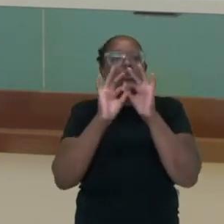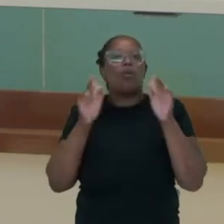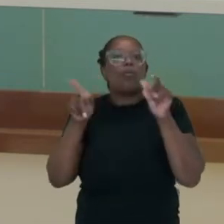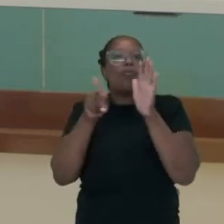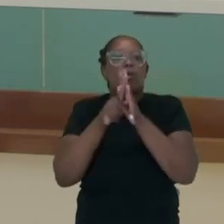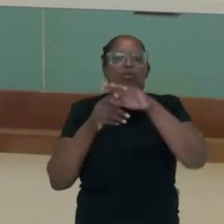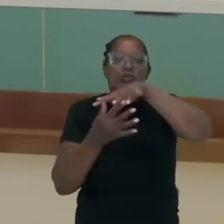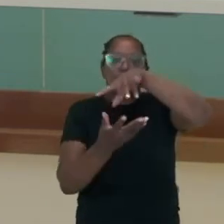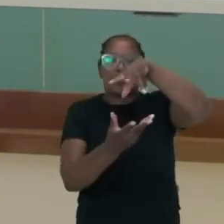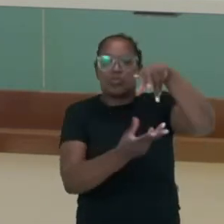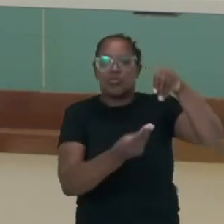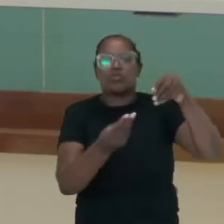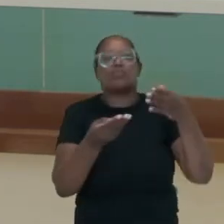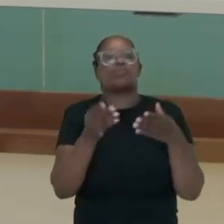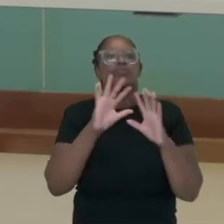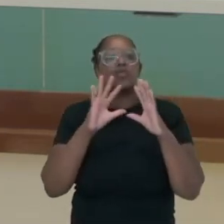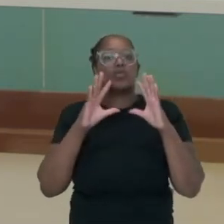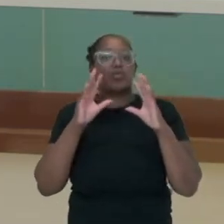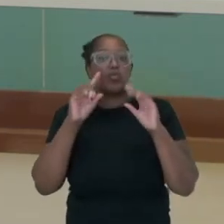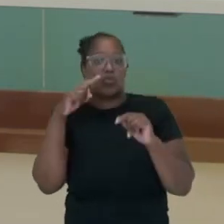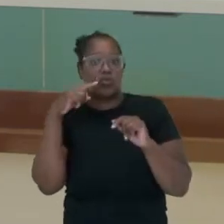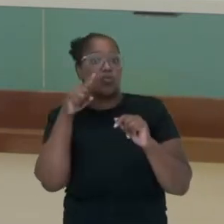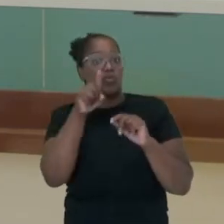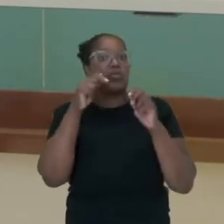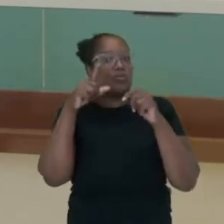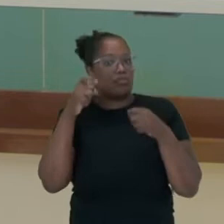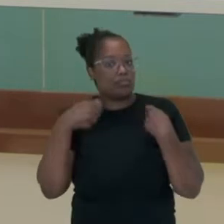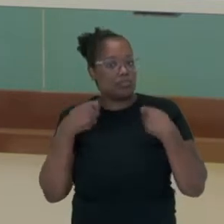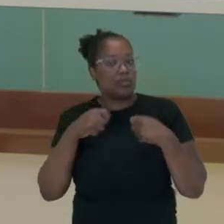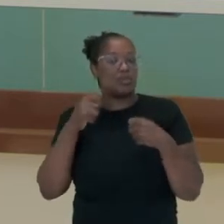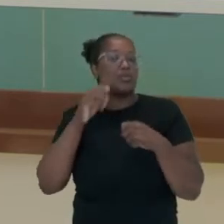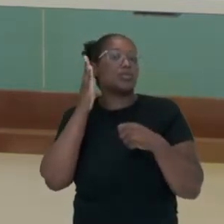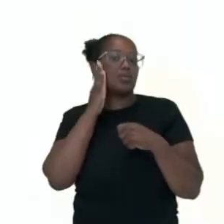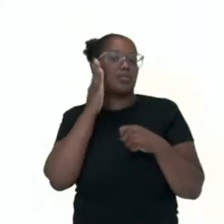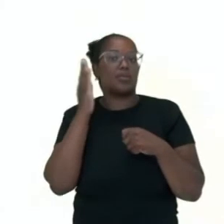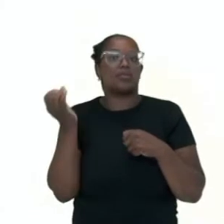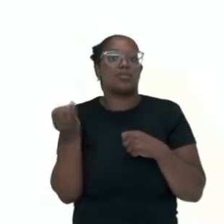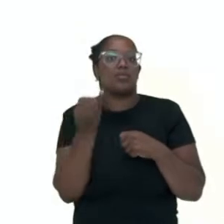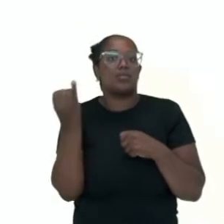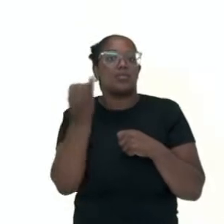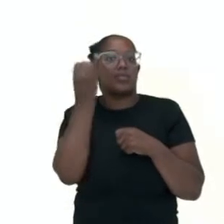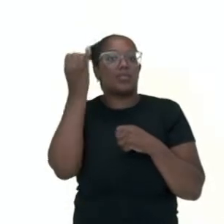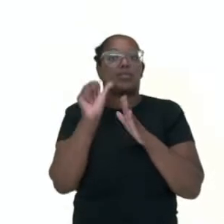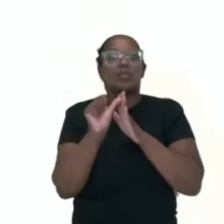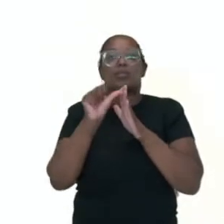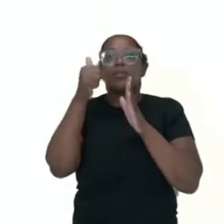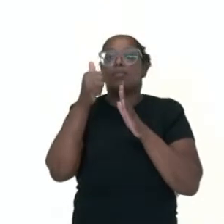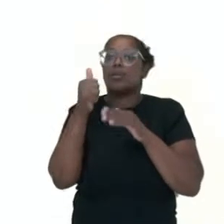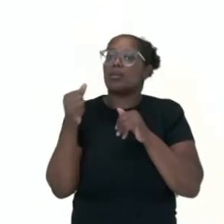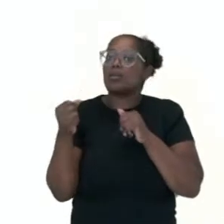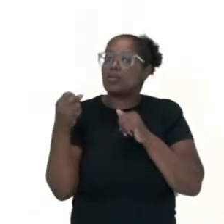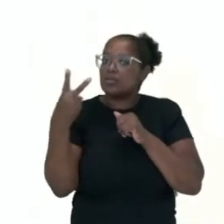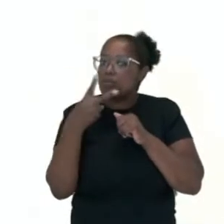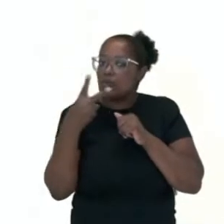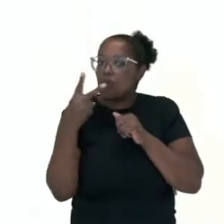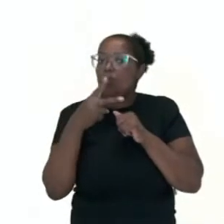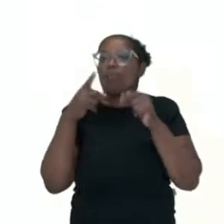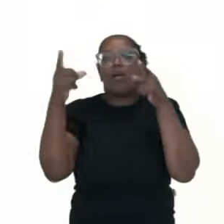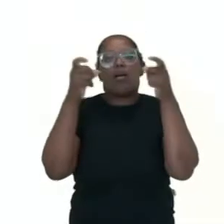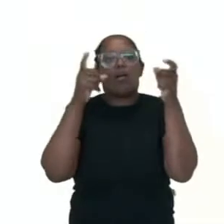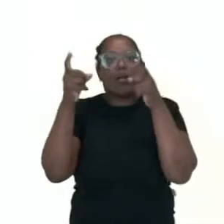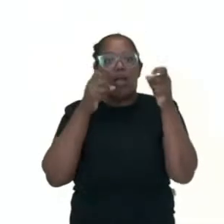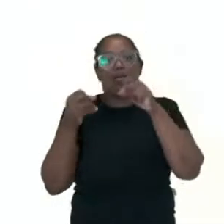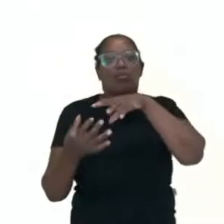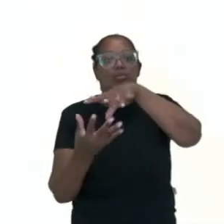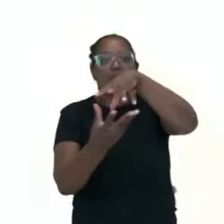que a gente tenha essa noção, obviamente, você tem que destacar a importância tanto da Primeira quanto da Segunda Guerra Mundial, onde há